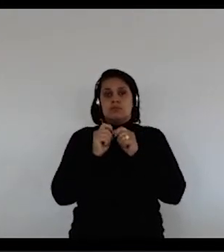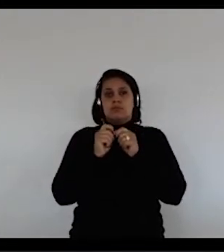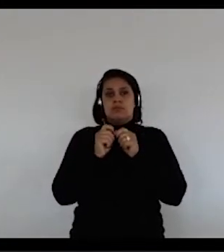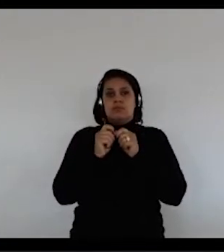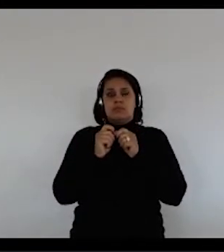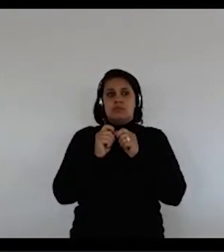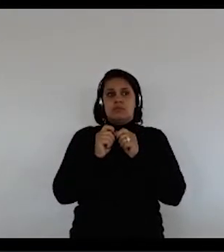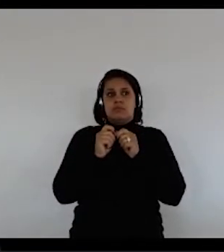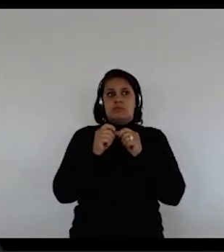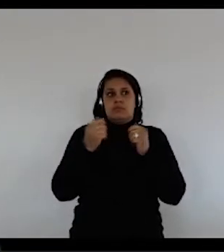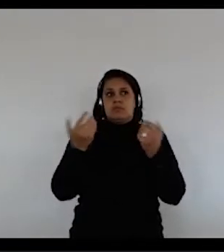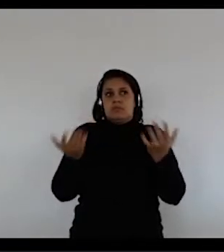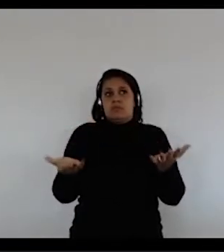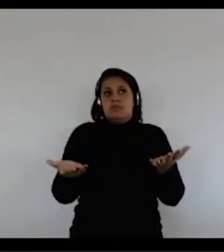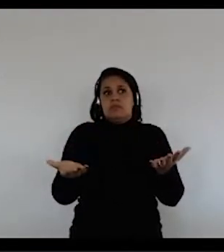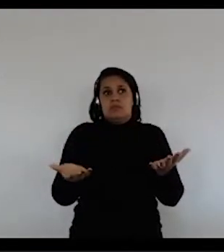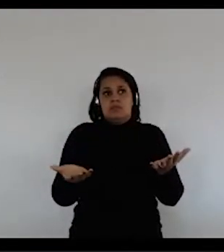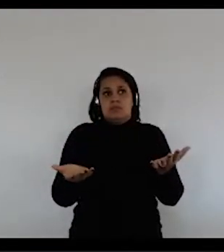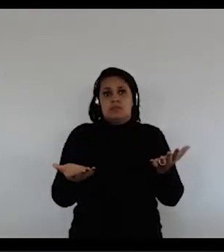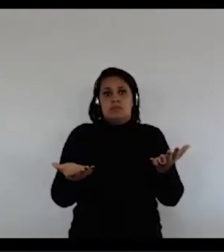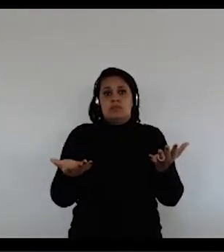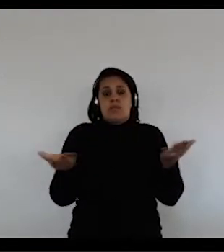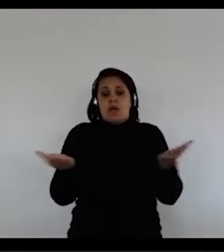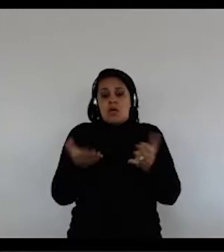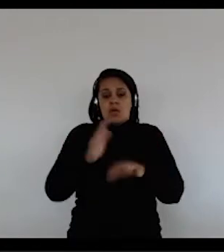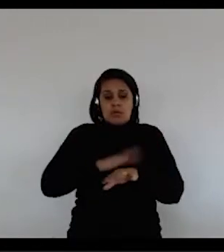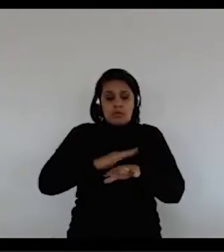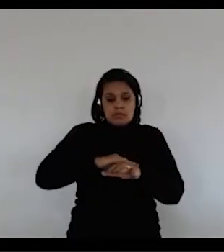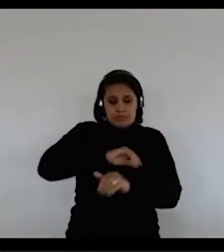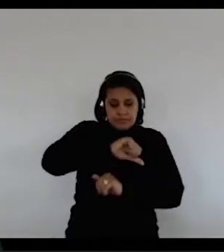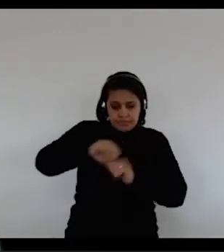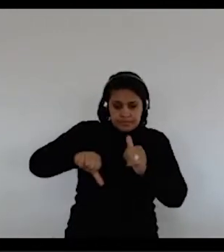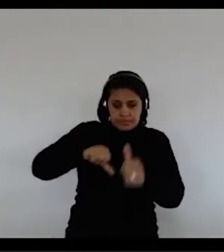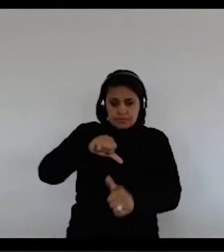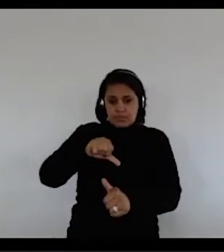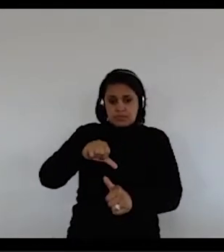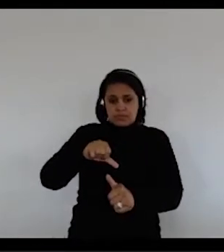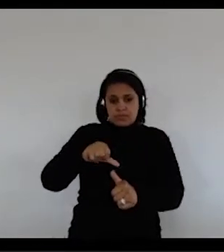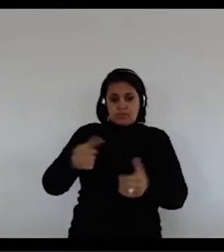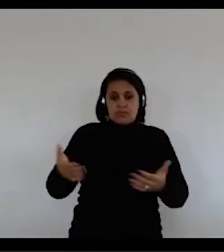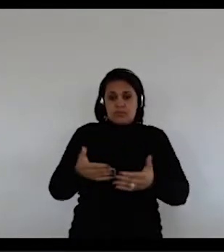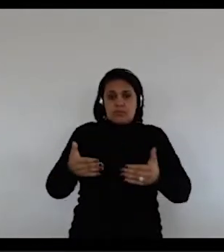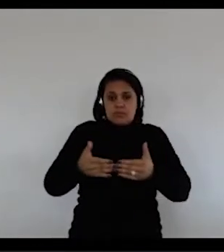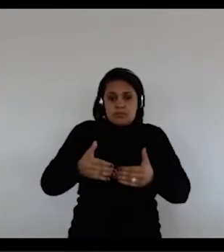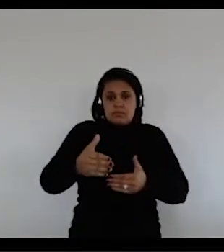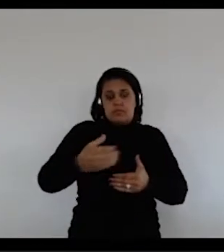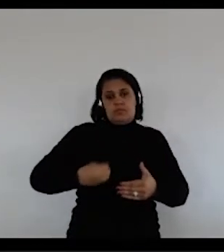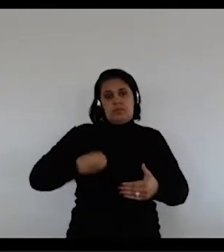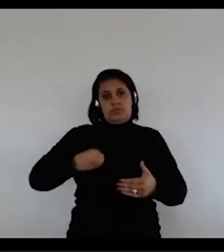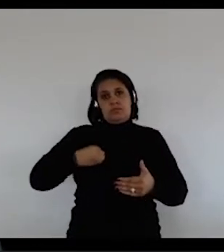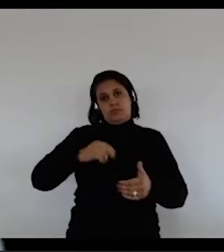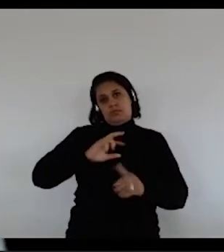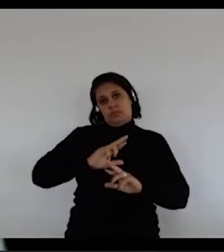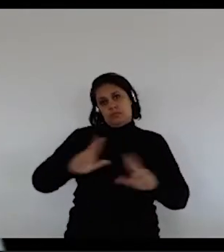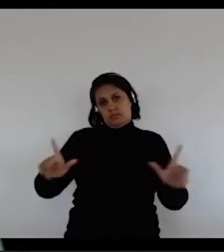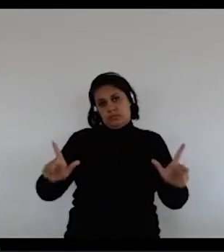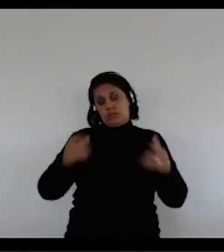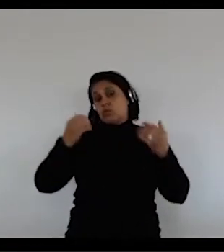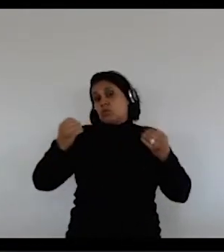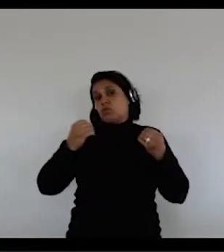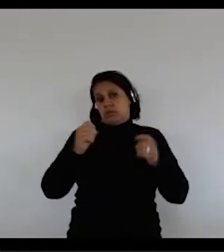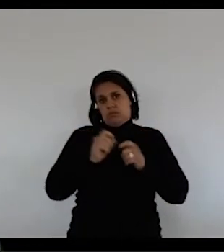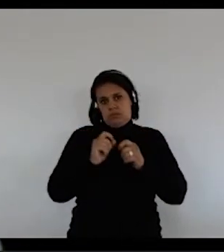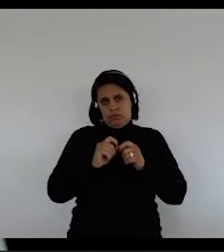desescalada, para a transição à nova normalidade. Houve diversos planos do